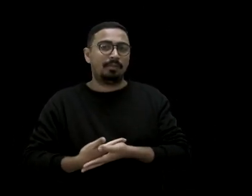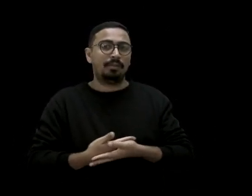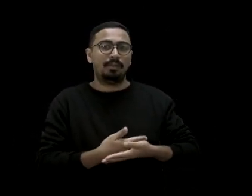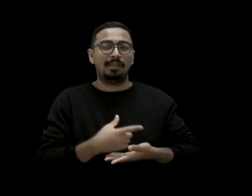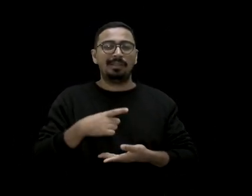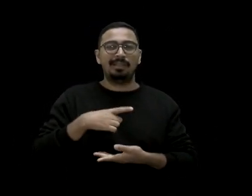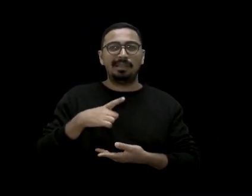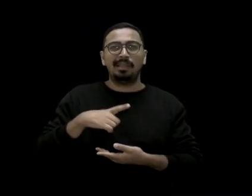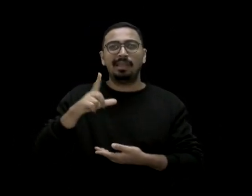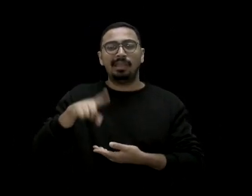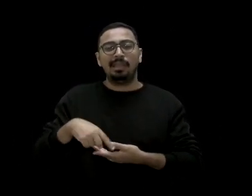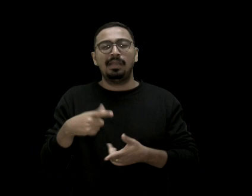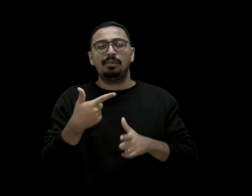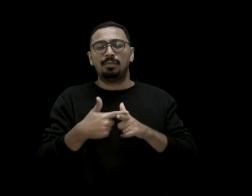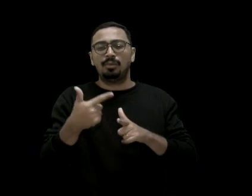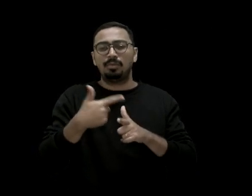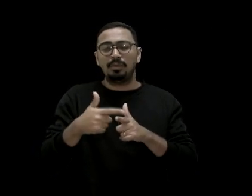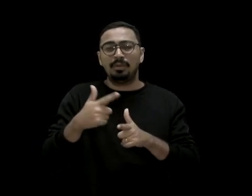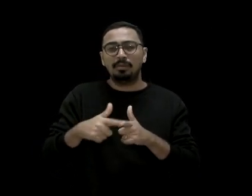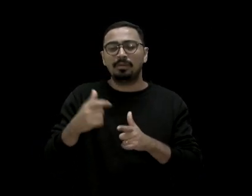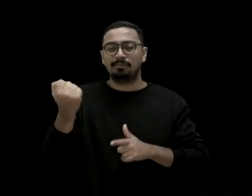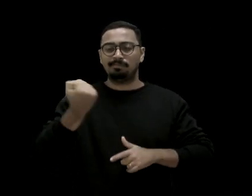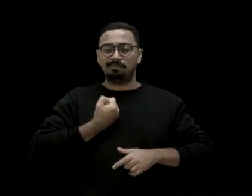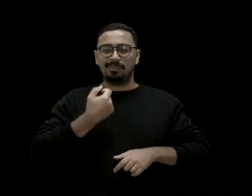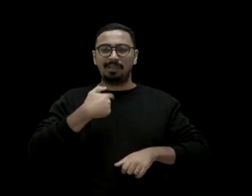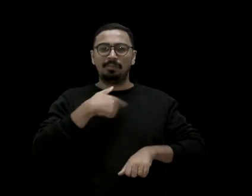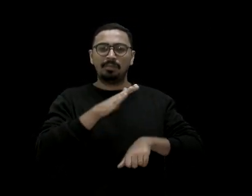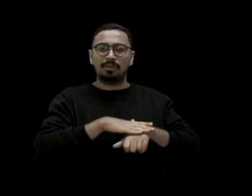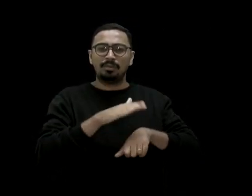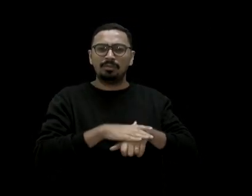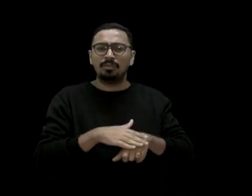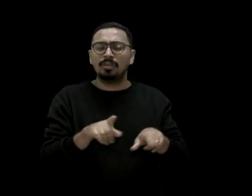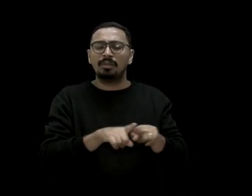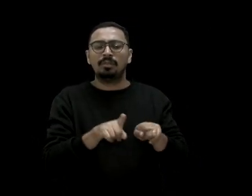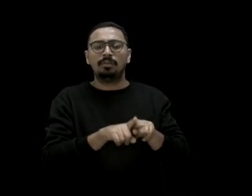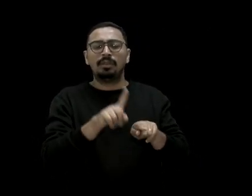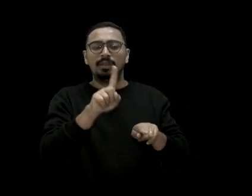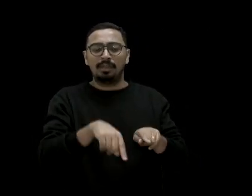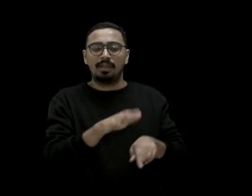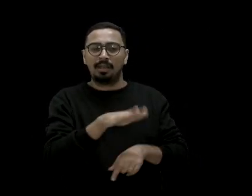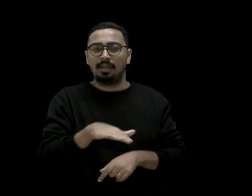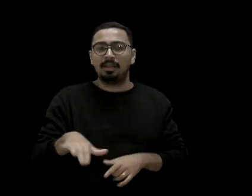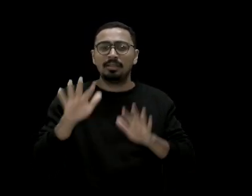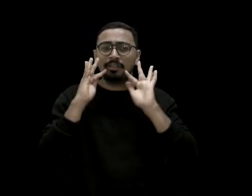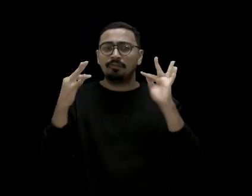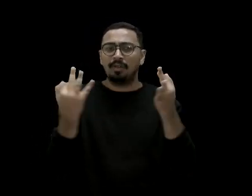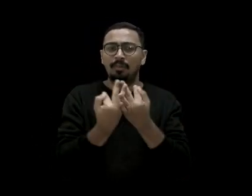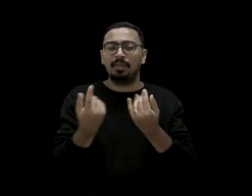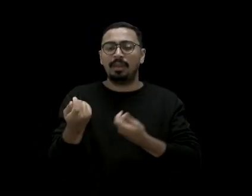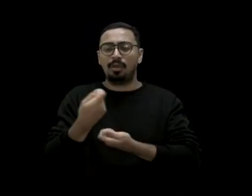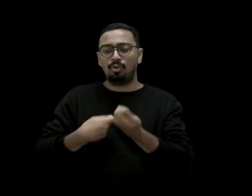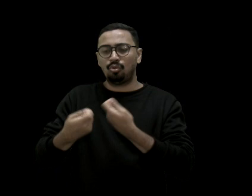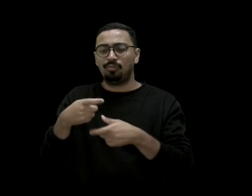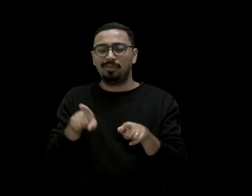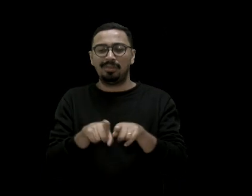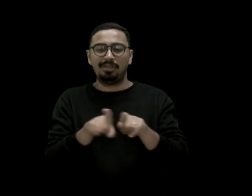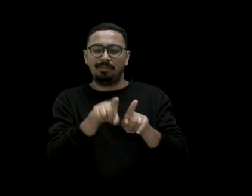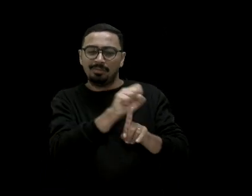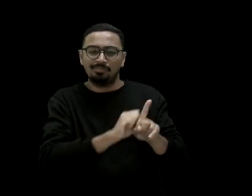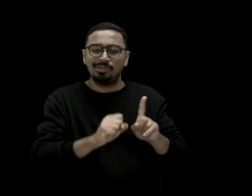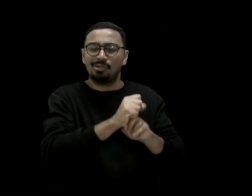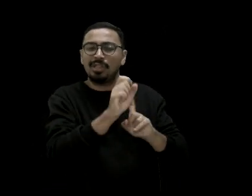psicose, suicídio e infanticídio. Afeta diretamente a criança, a família, a economia e toda a